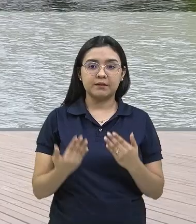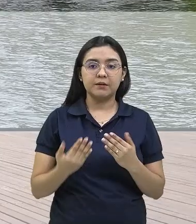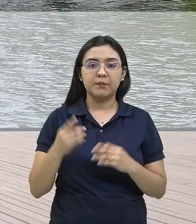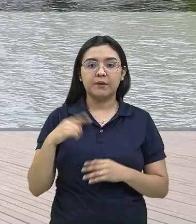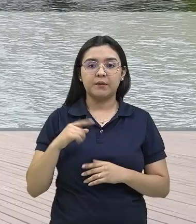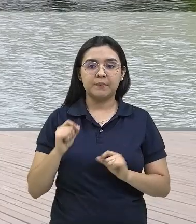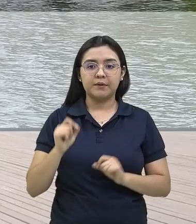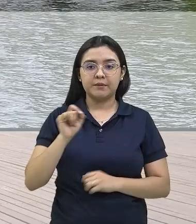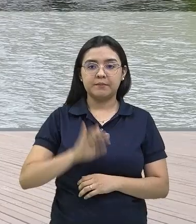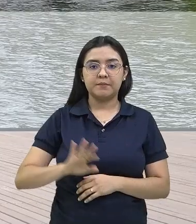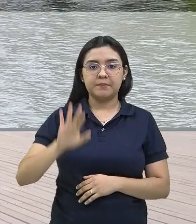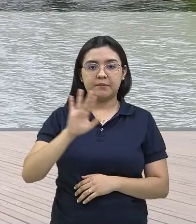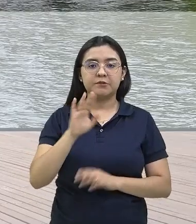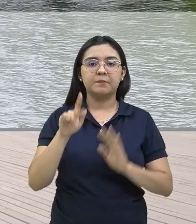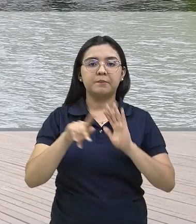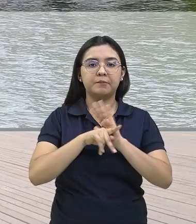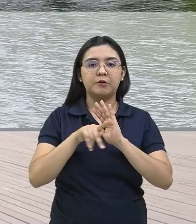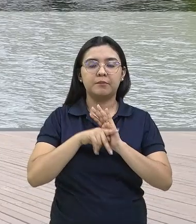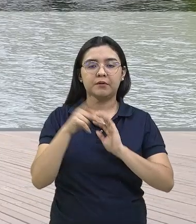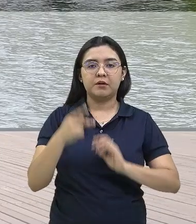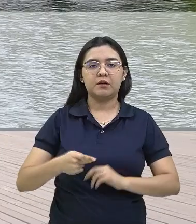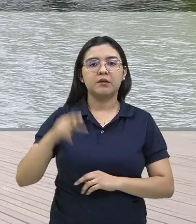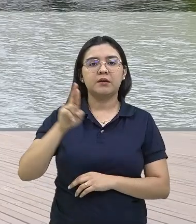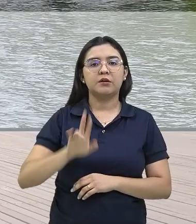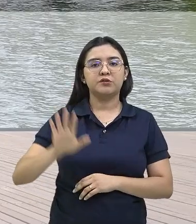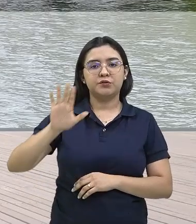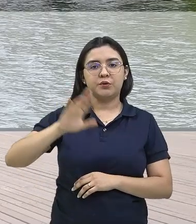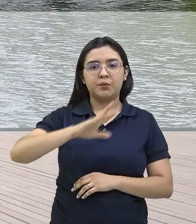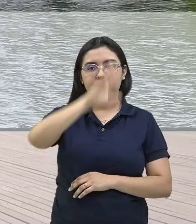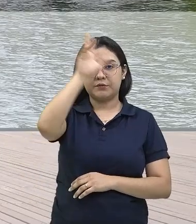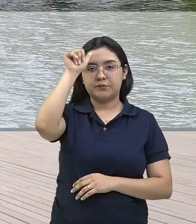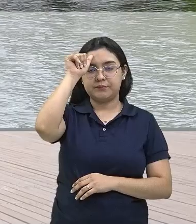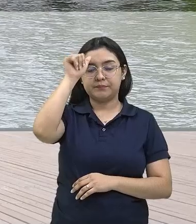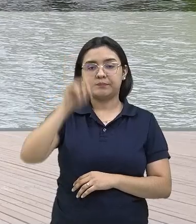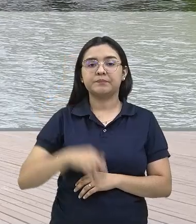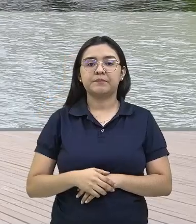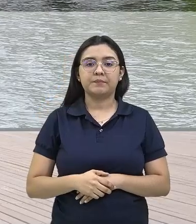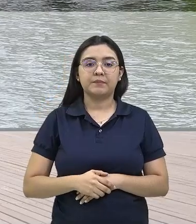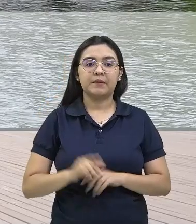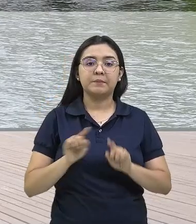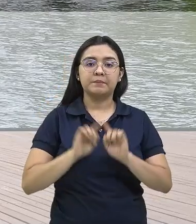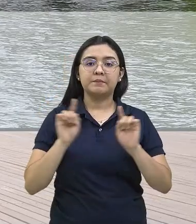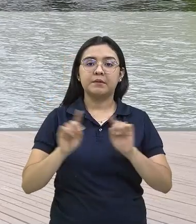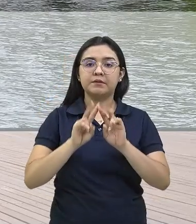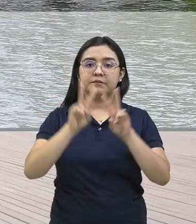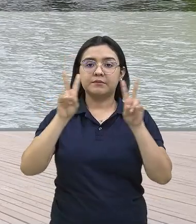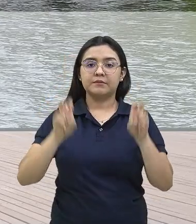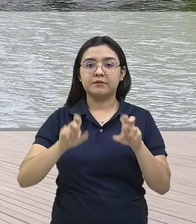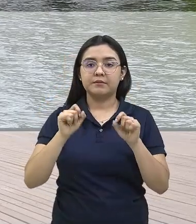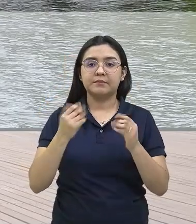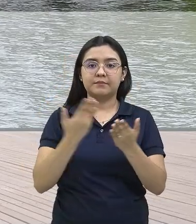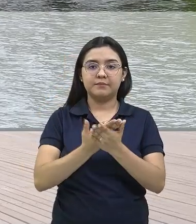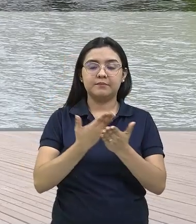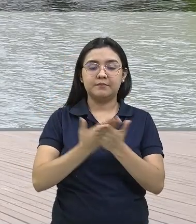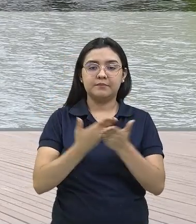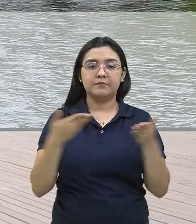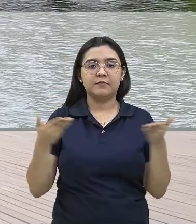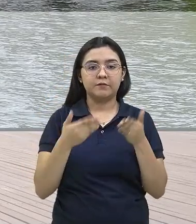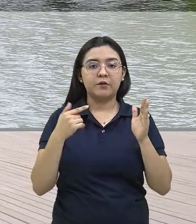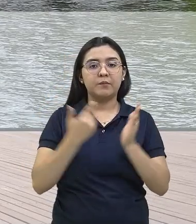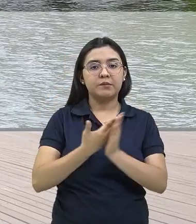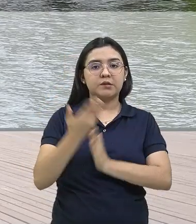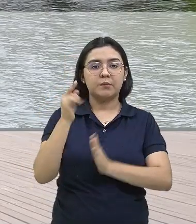uma imagem peculiar da nossa região. Mas o nosso tema de hoje vamos começar com uma